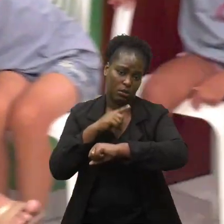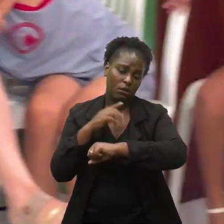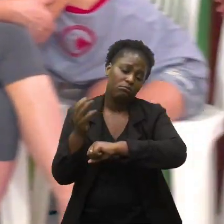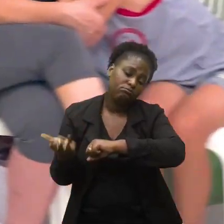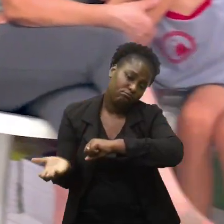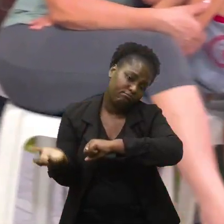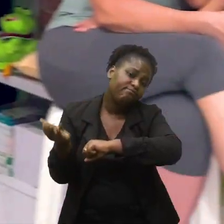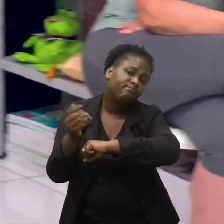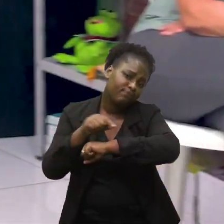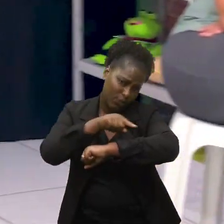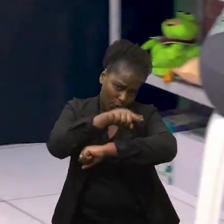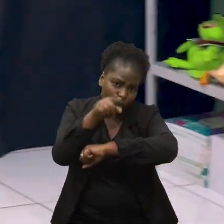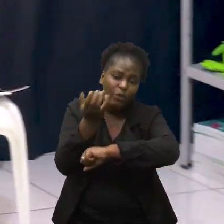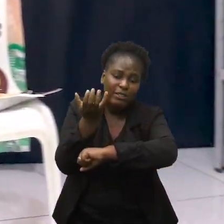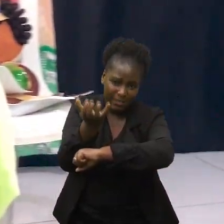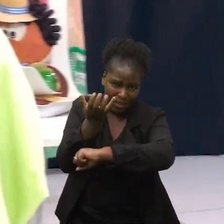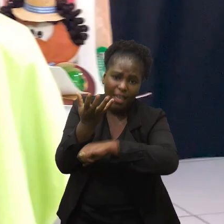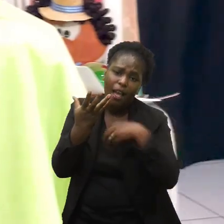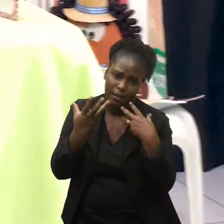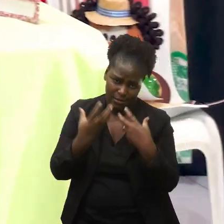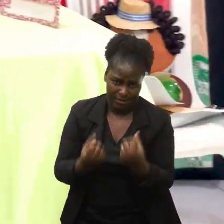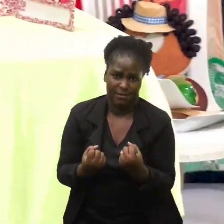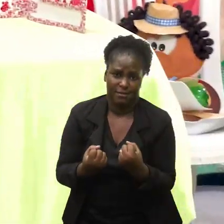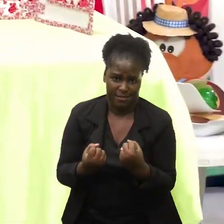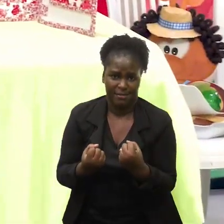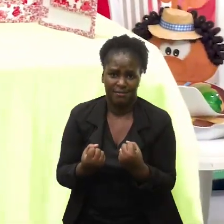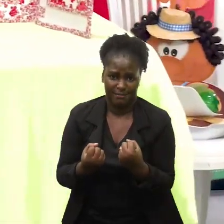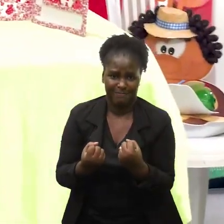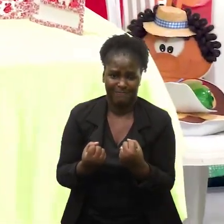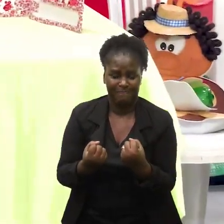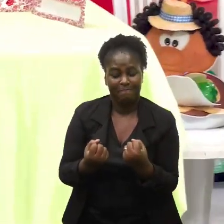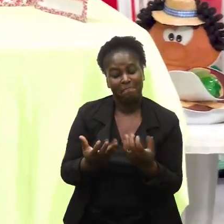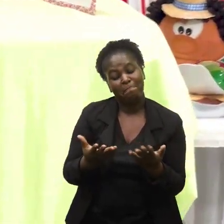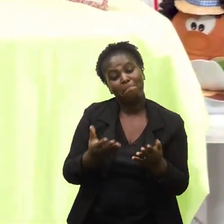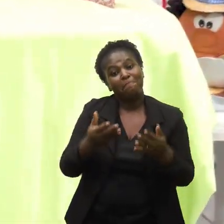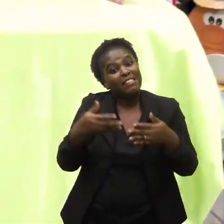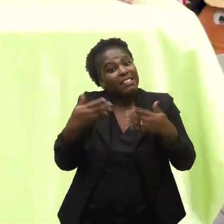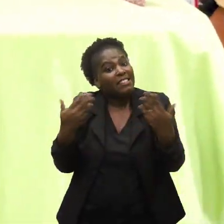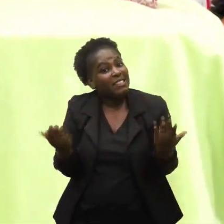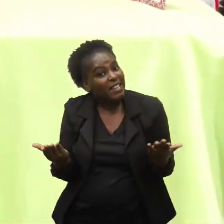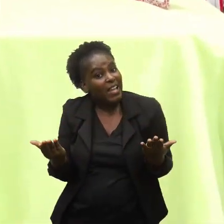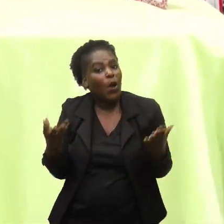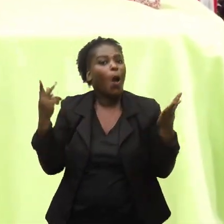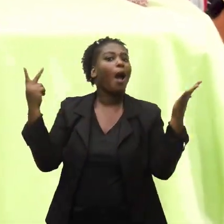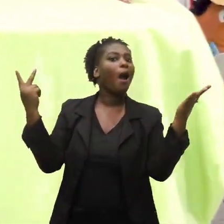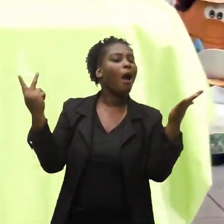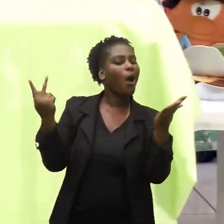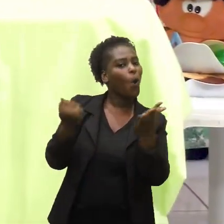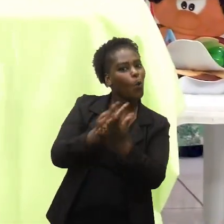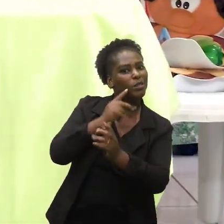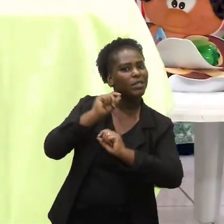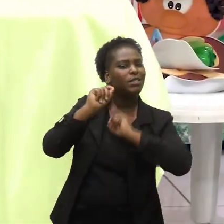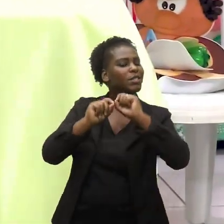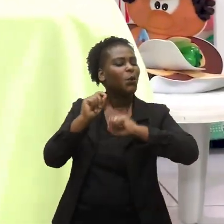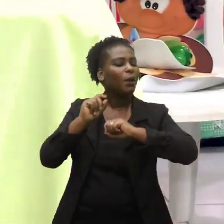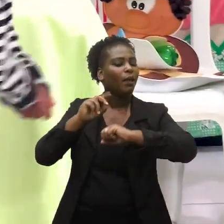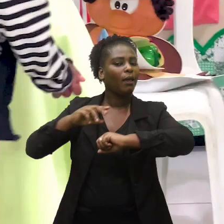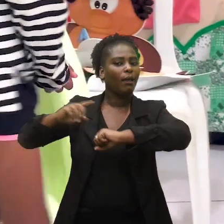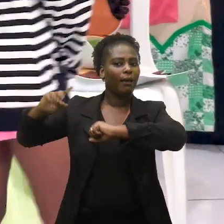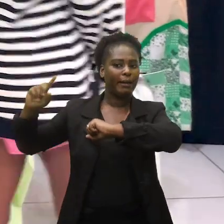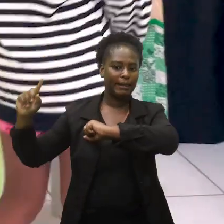e dinheiro na caixinha? Aí, a porta dela,